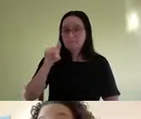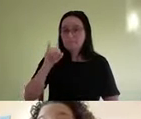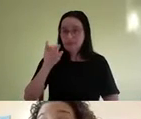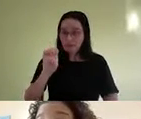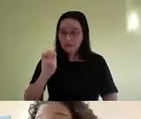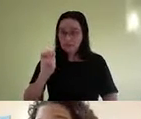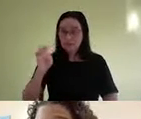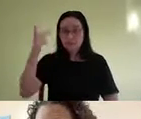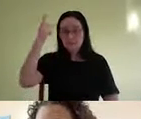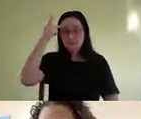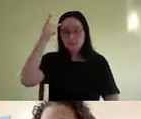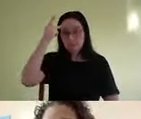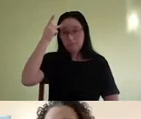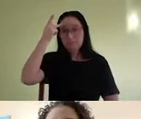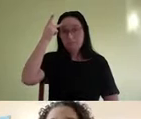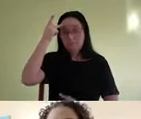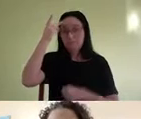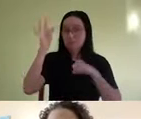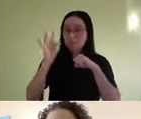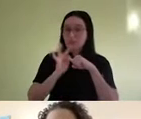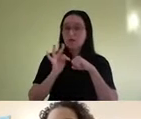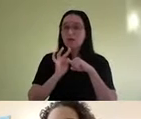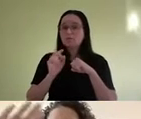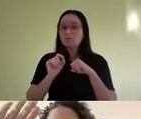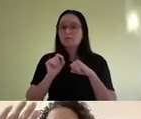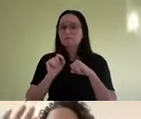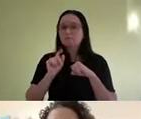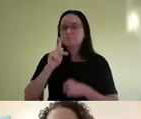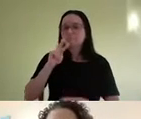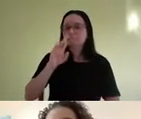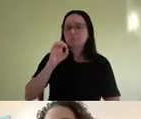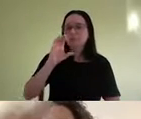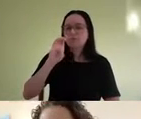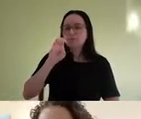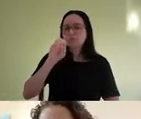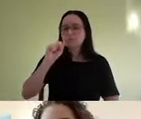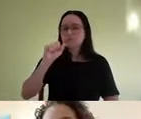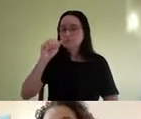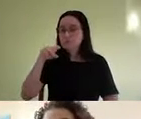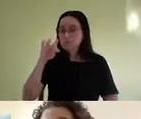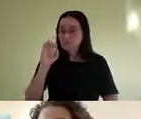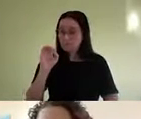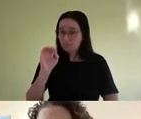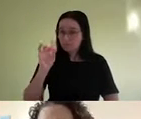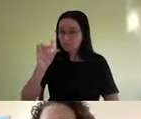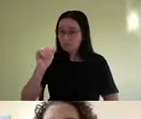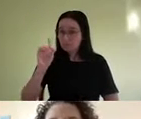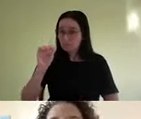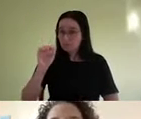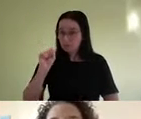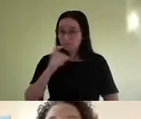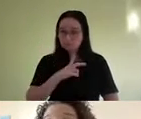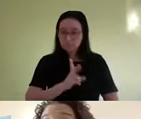eu sou tecnóloga em processamento de dados, então, ao longo da minha carreira profissional, eu continuei na minha formação,